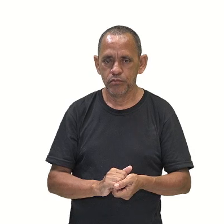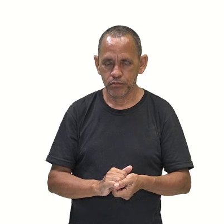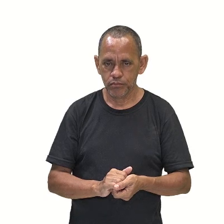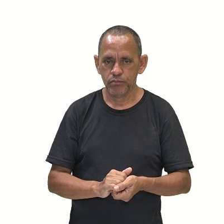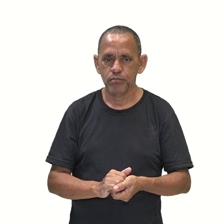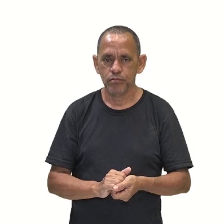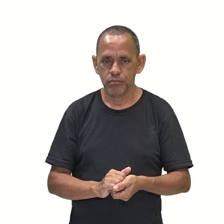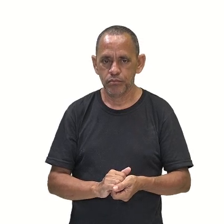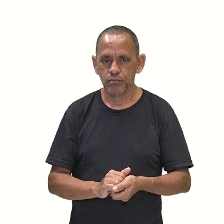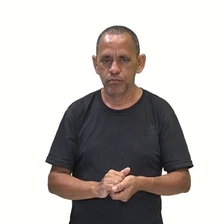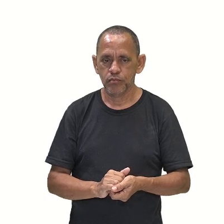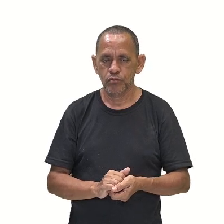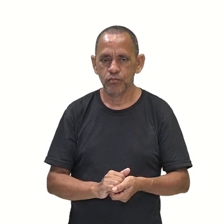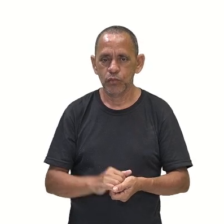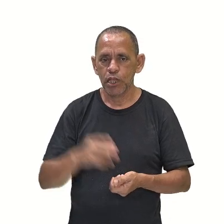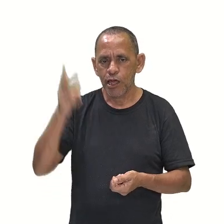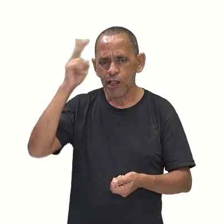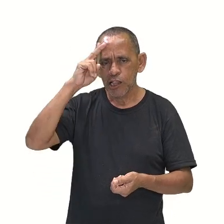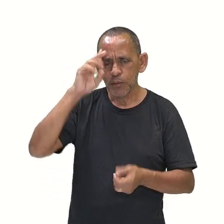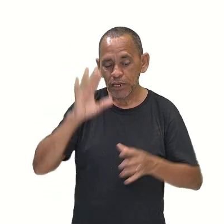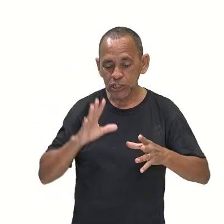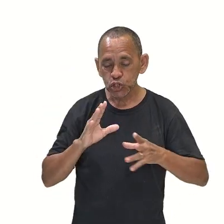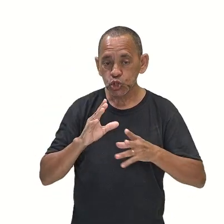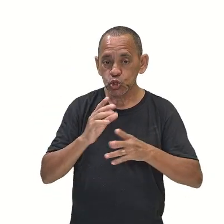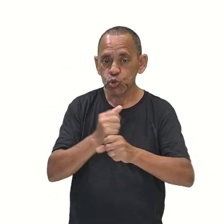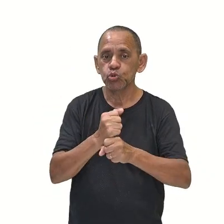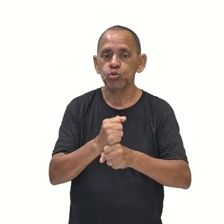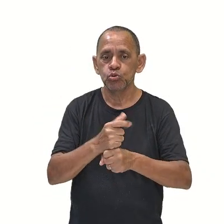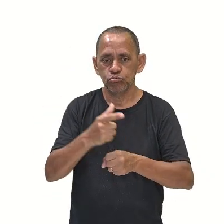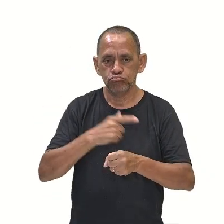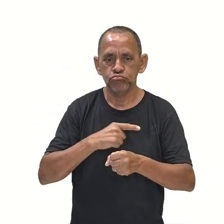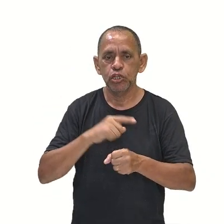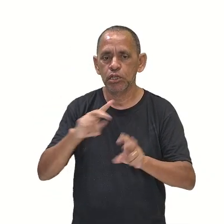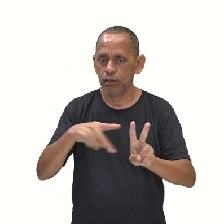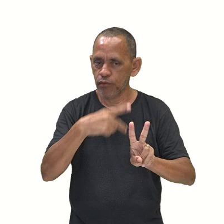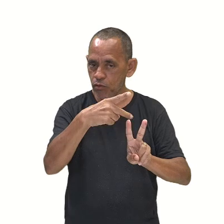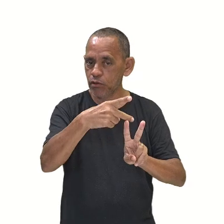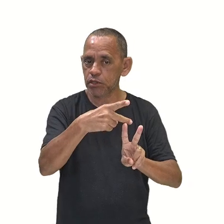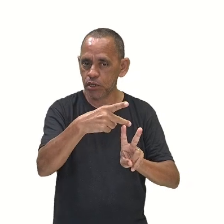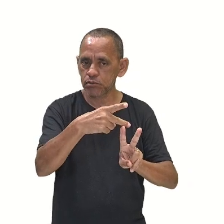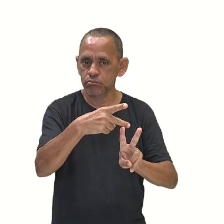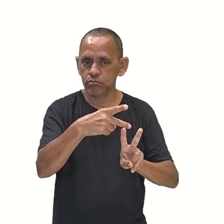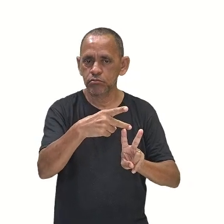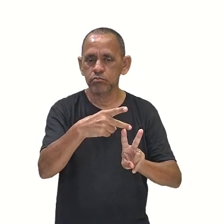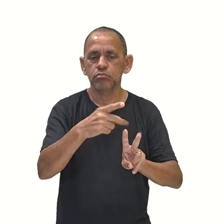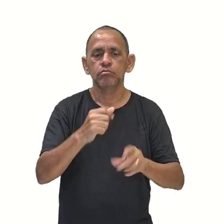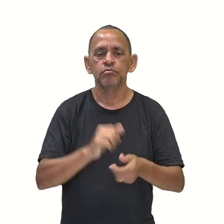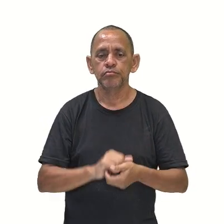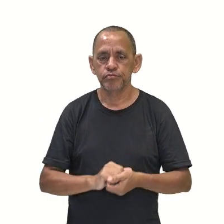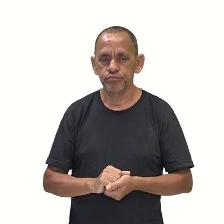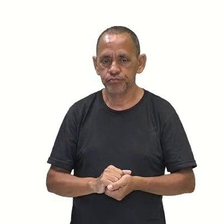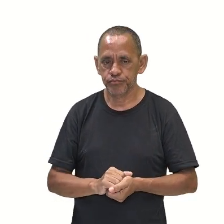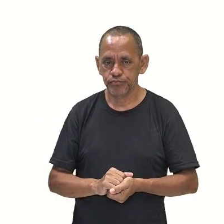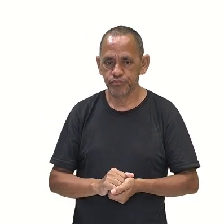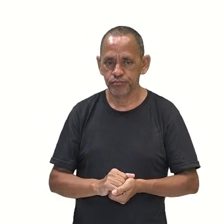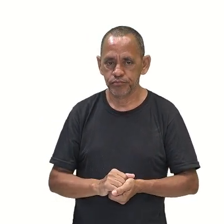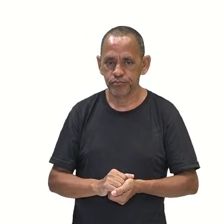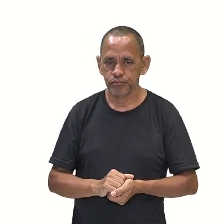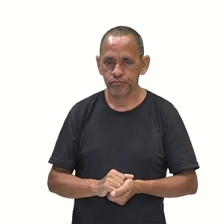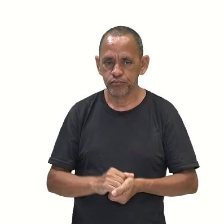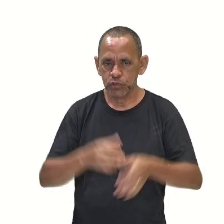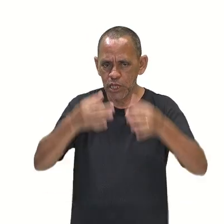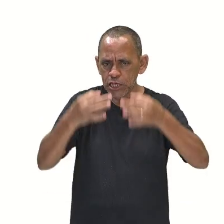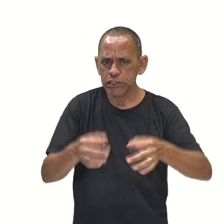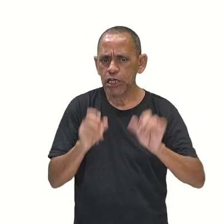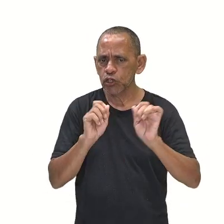9. Lembrando que isso tudo aqui nós temos que elevar ao quadrado, certo? Isso